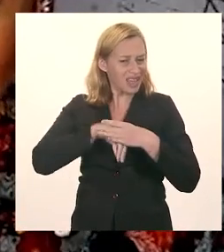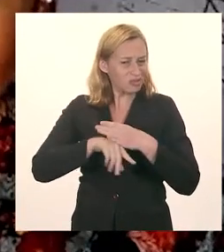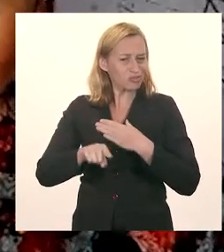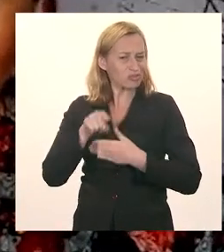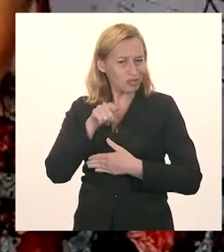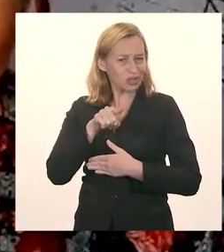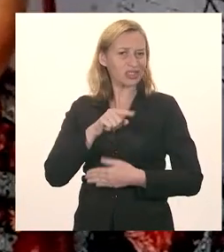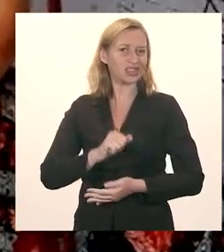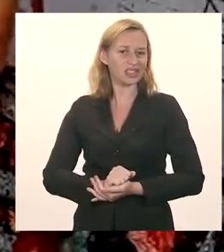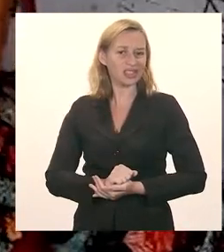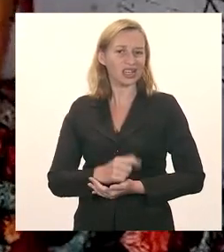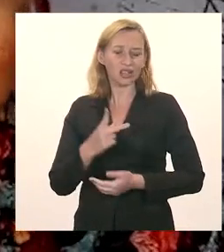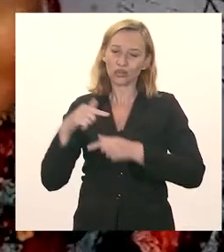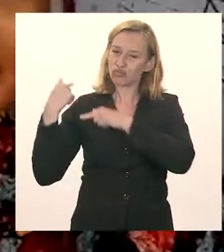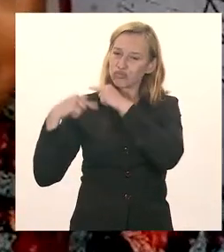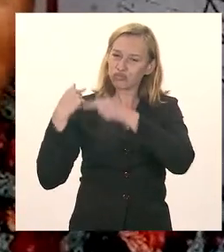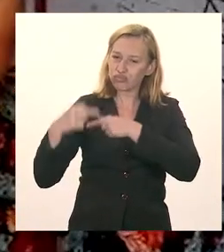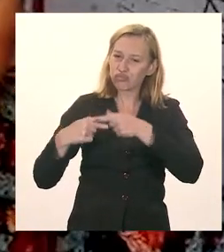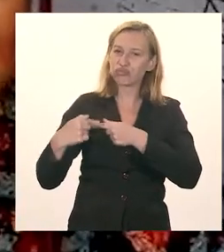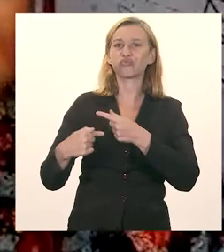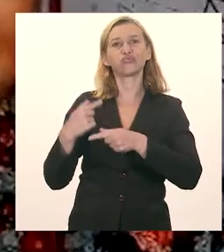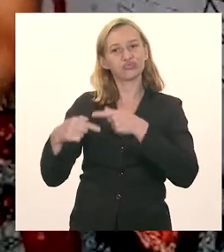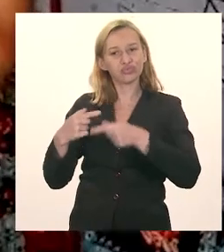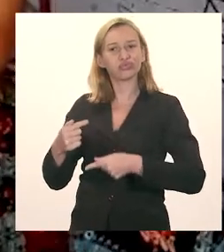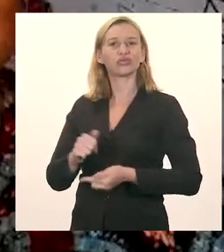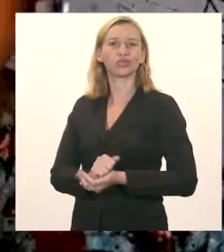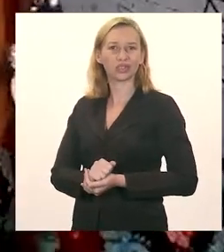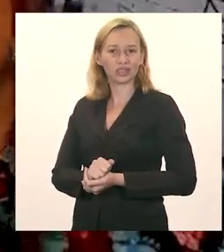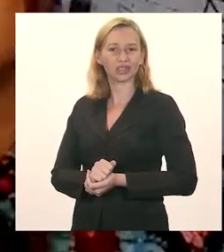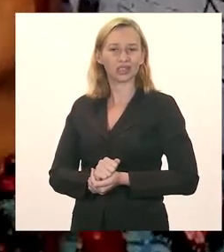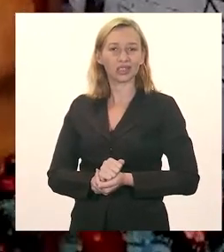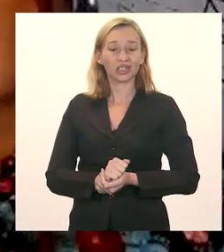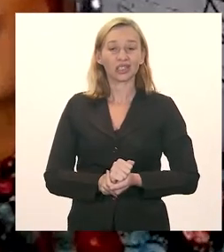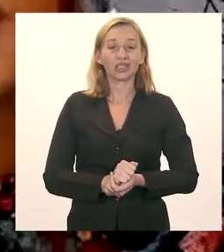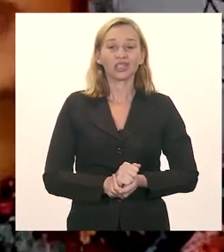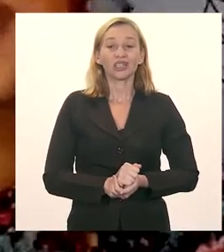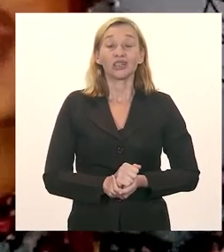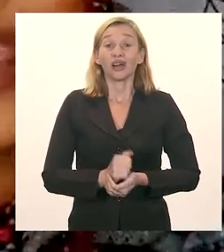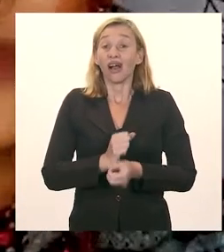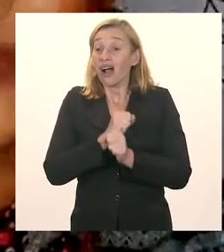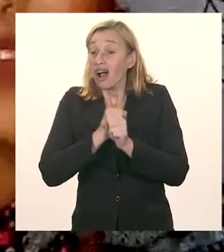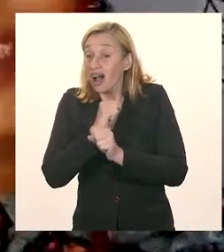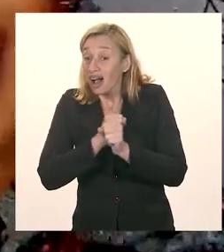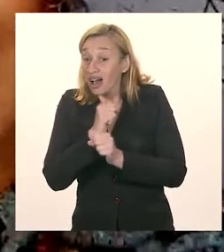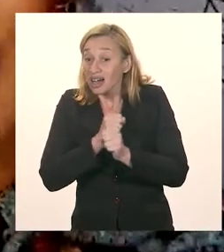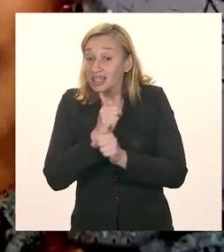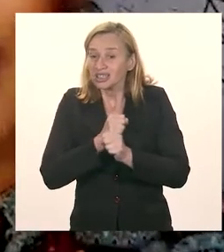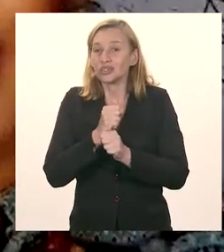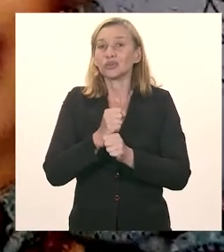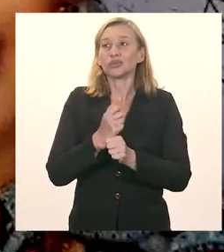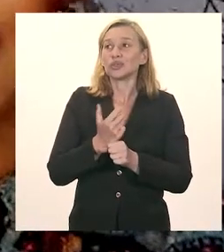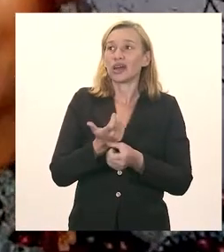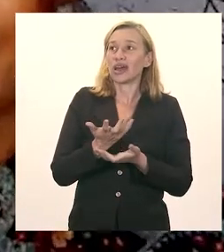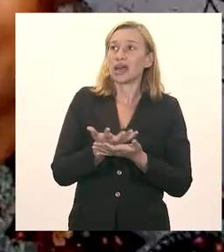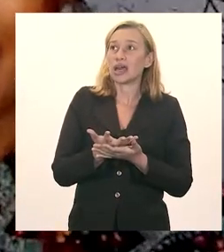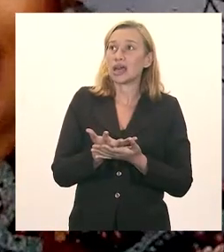dentro, que são as suas origens, que são as suas raízes, e que, por muito tempo,